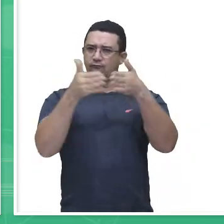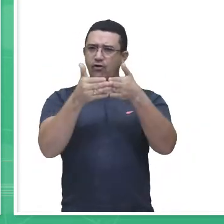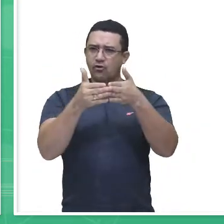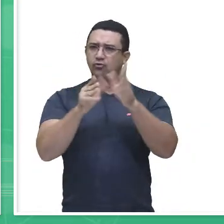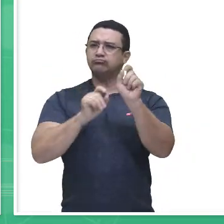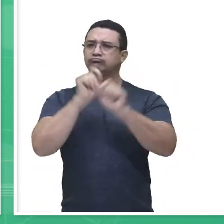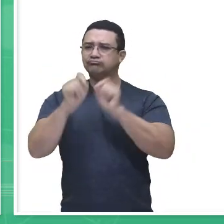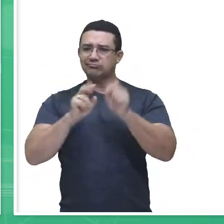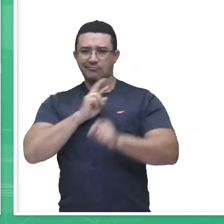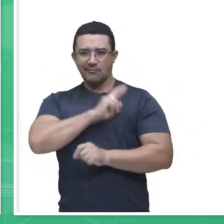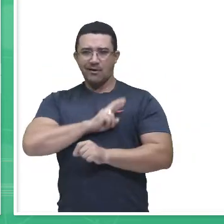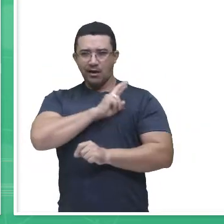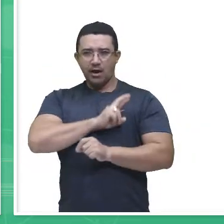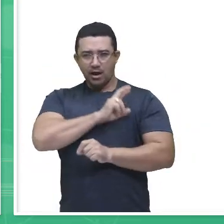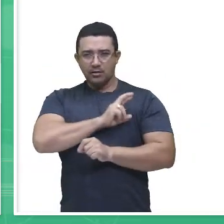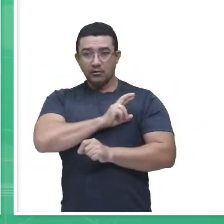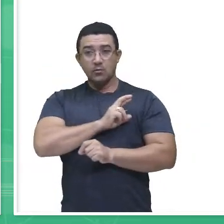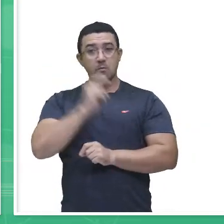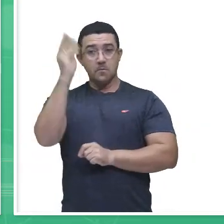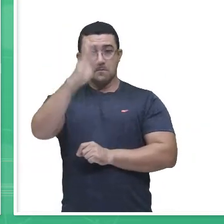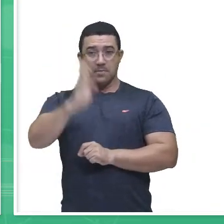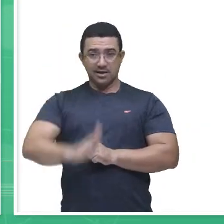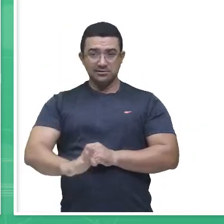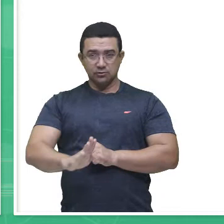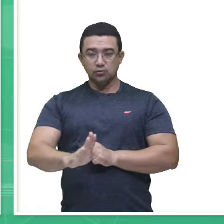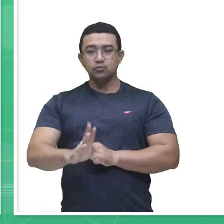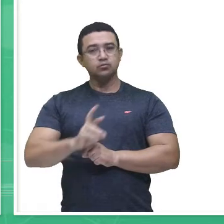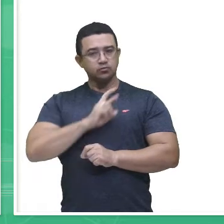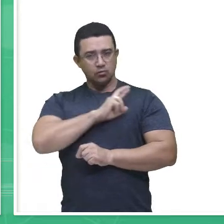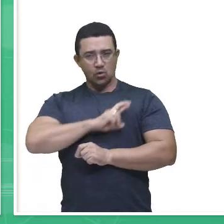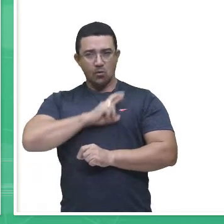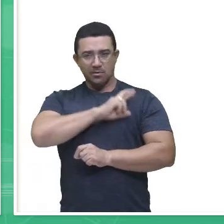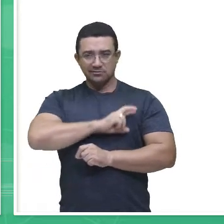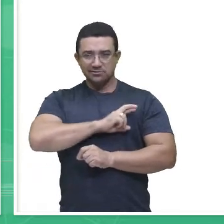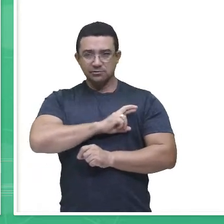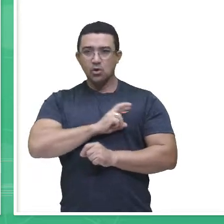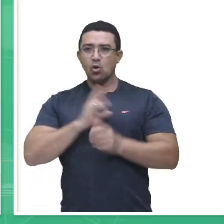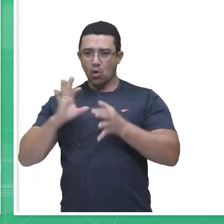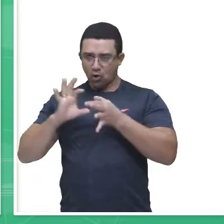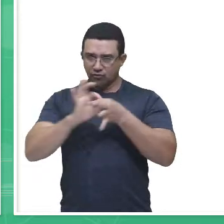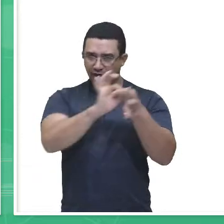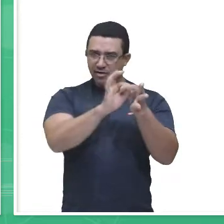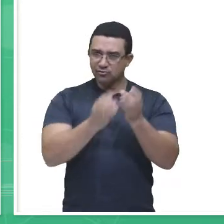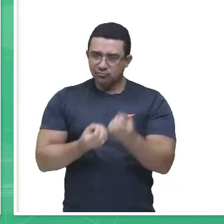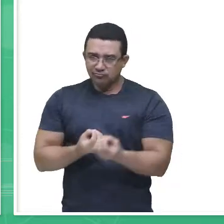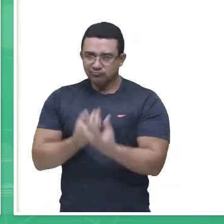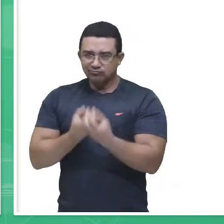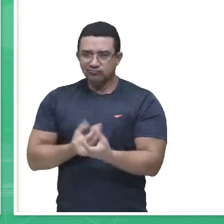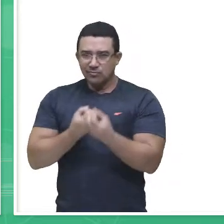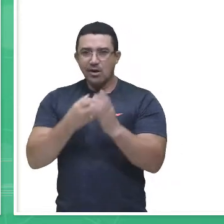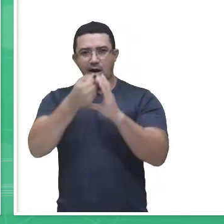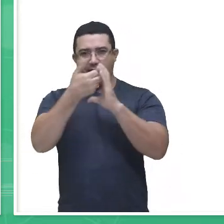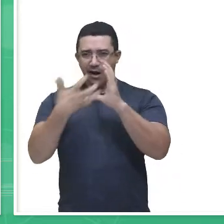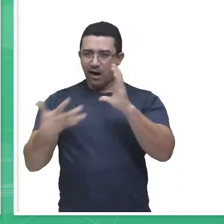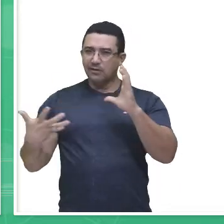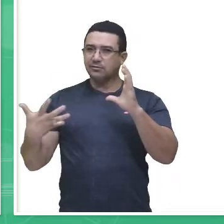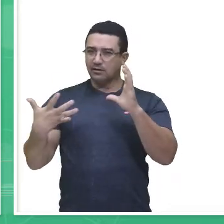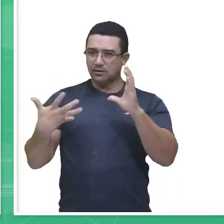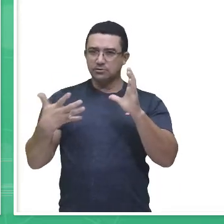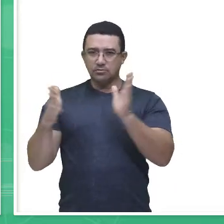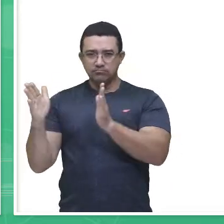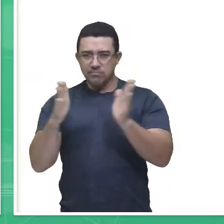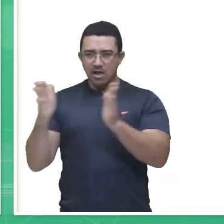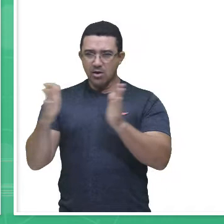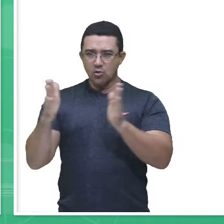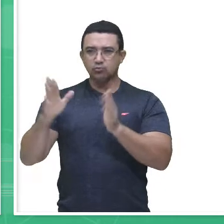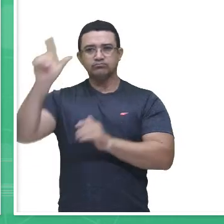para o Brasil. Então, vamos ver o romantismo no Brasil, o contexto de produção, as características desse período